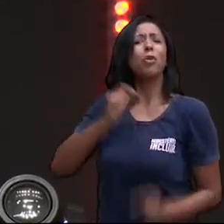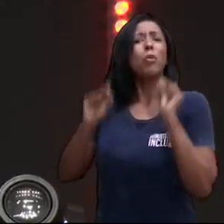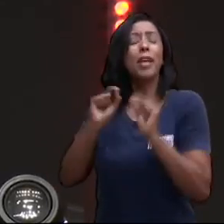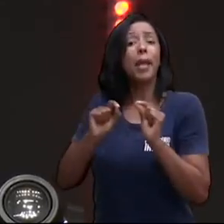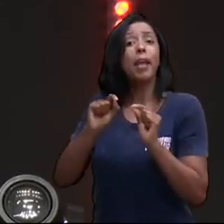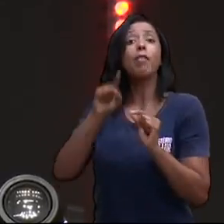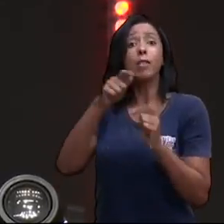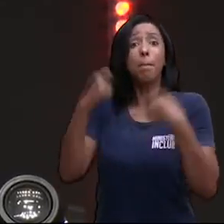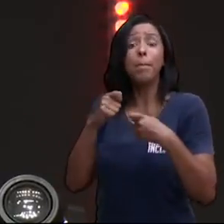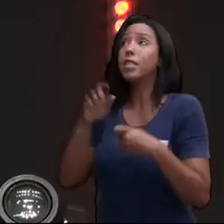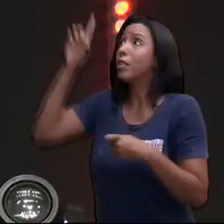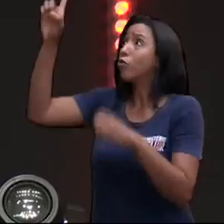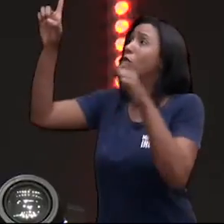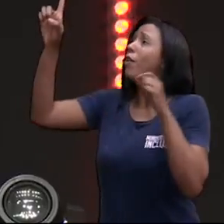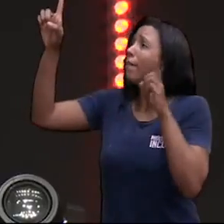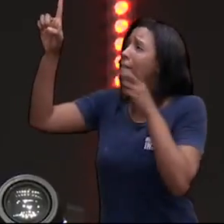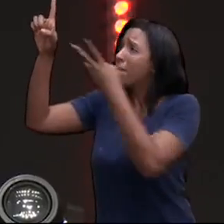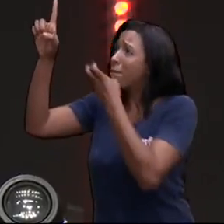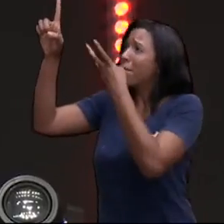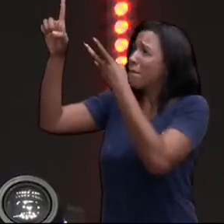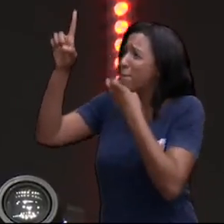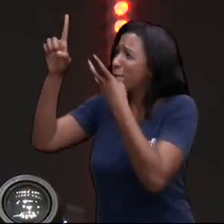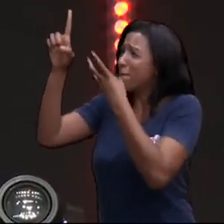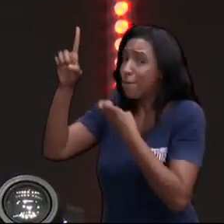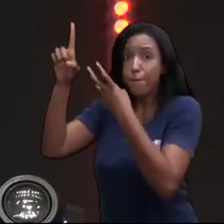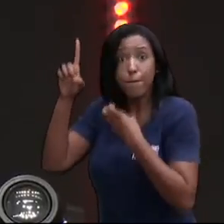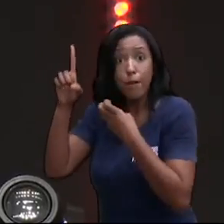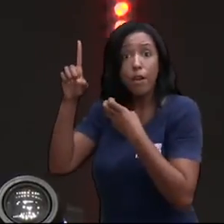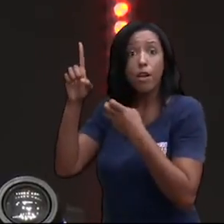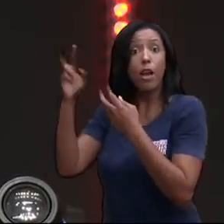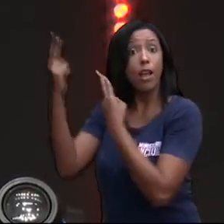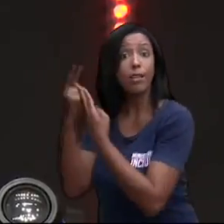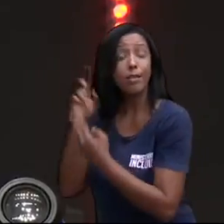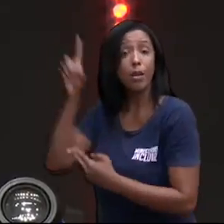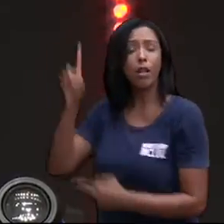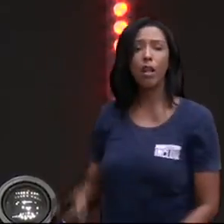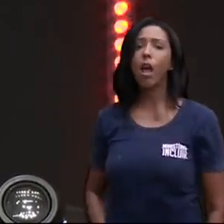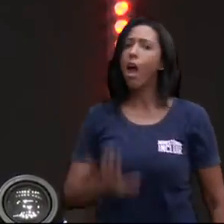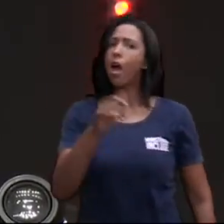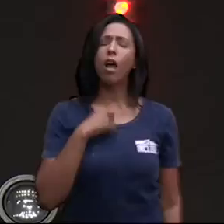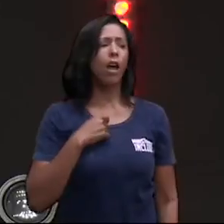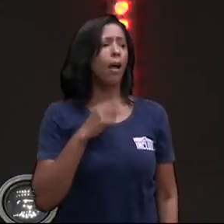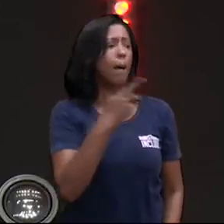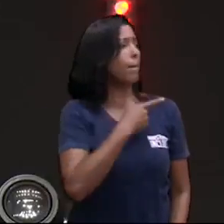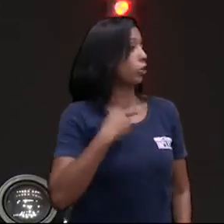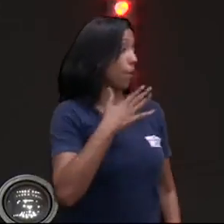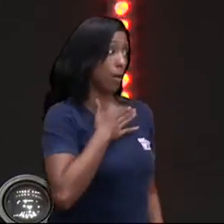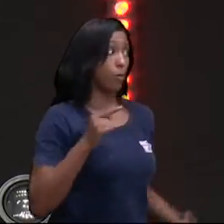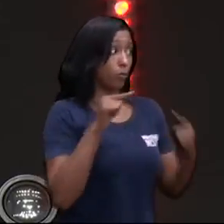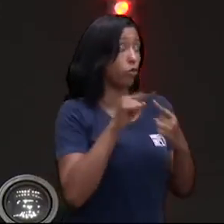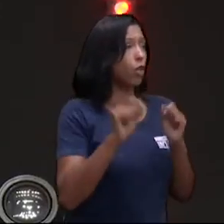pastor meu propósito essa empresário rico meu propósito ser jogador de futebol famoso meu propósito é